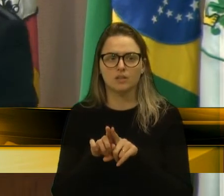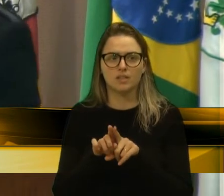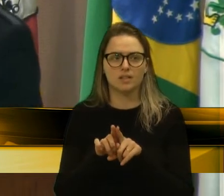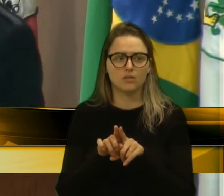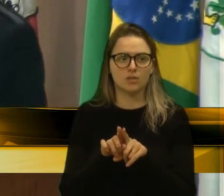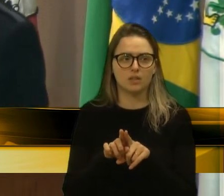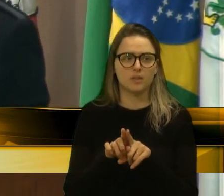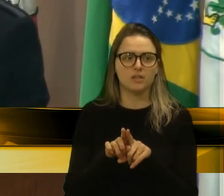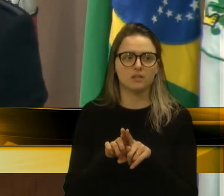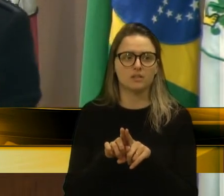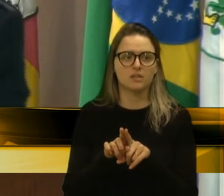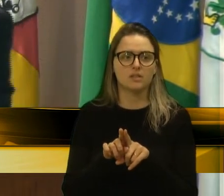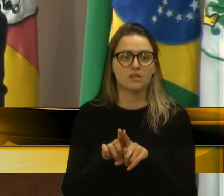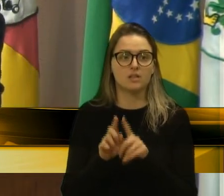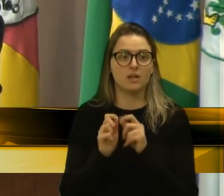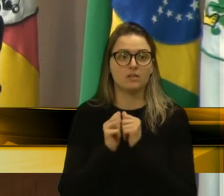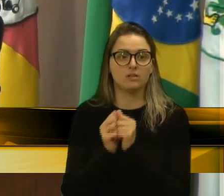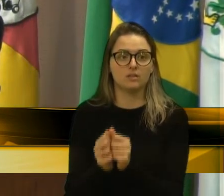de olho em cima. Né?